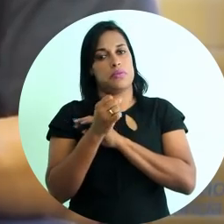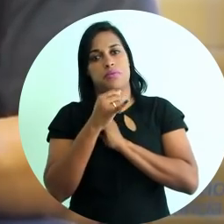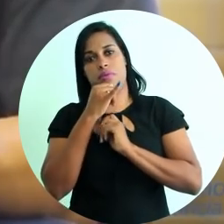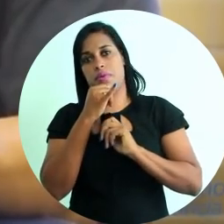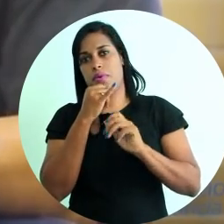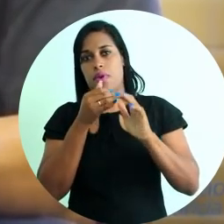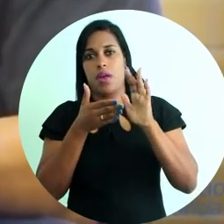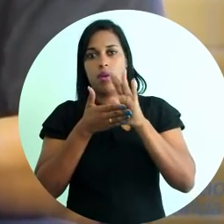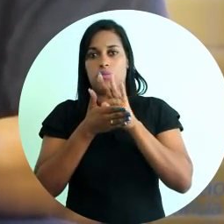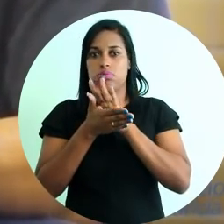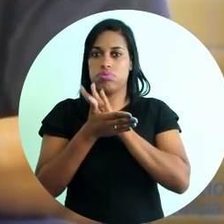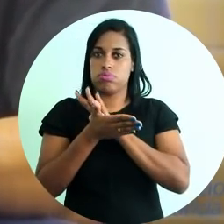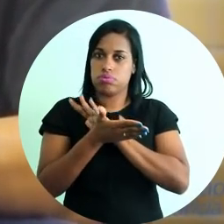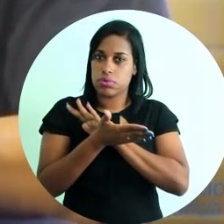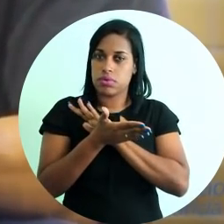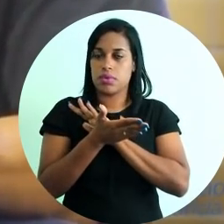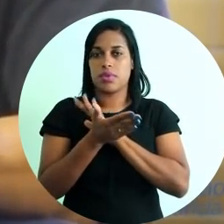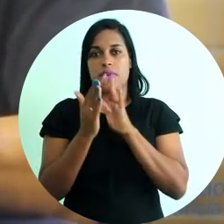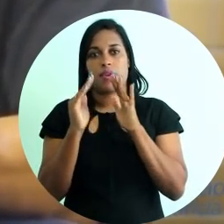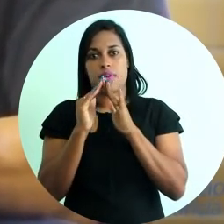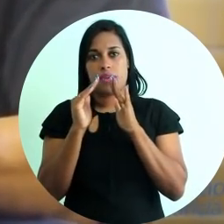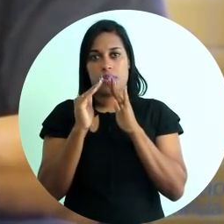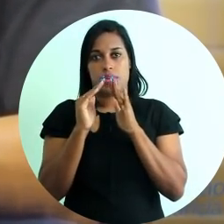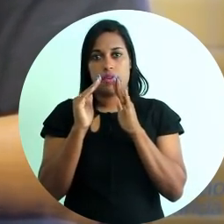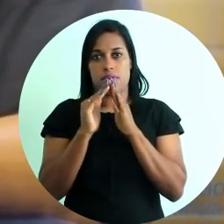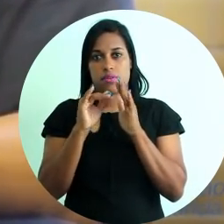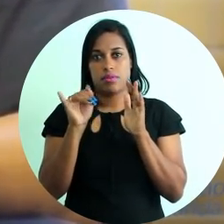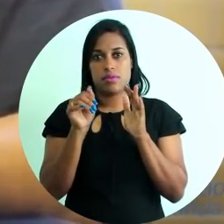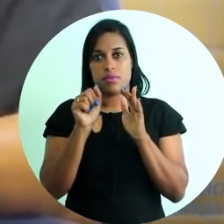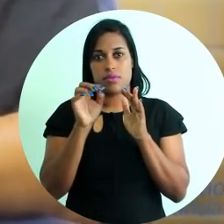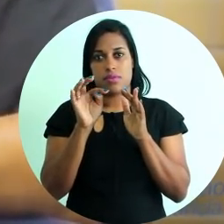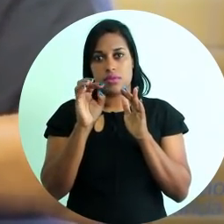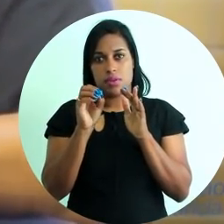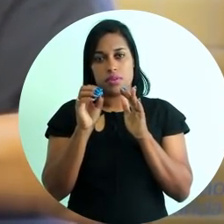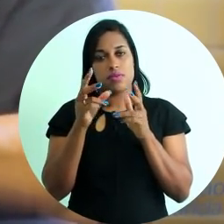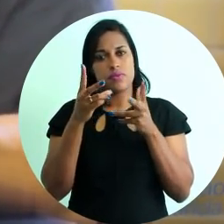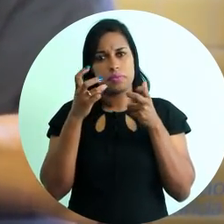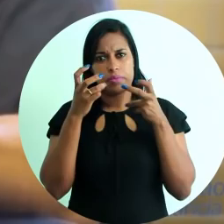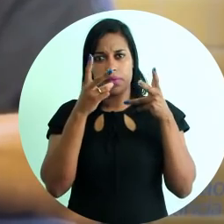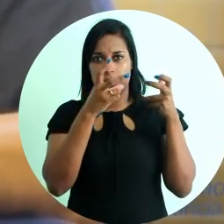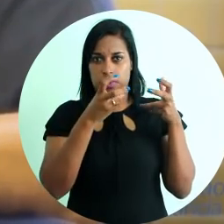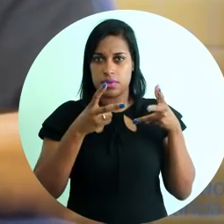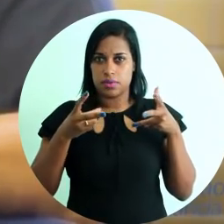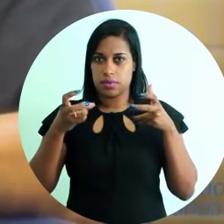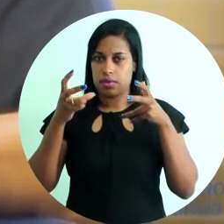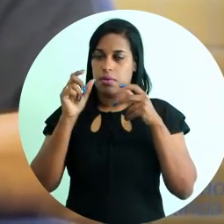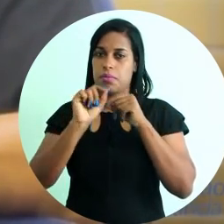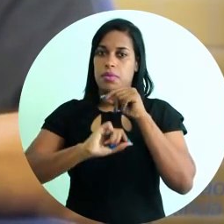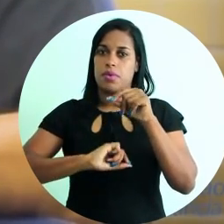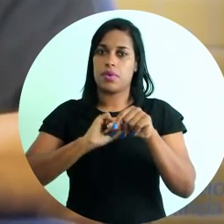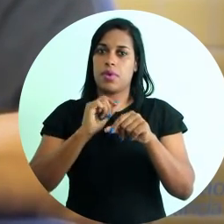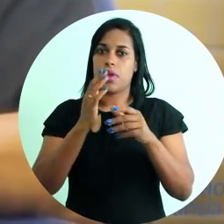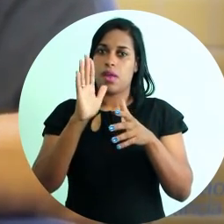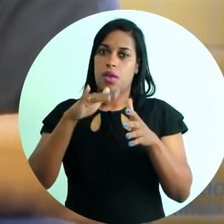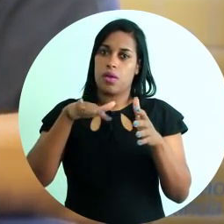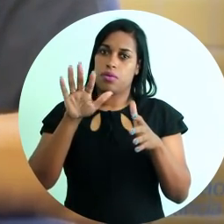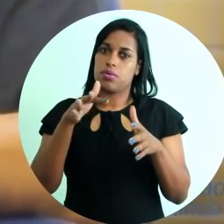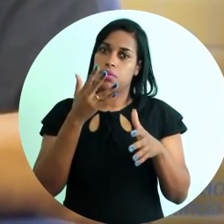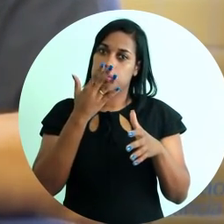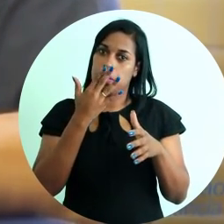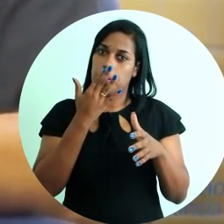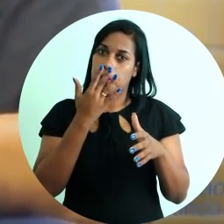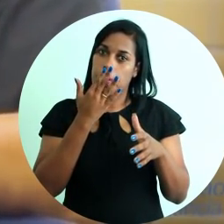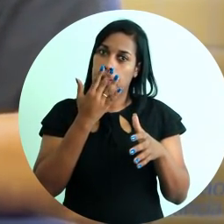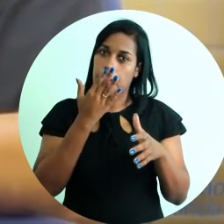tinta, se você tem uma impressora em casa a jato de tinta, você pode perceber que os cartuchos de tinta colorido que você tem